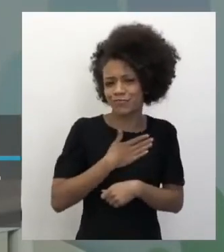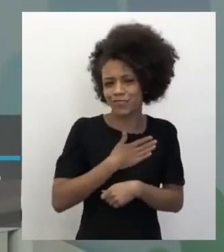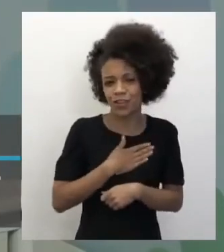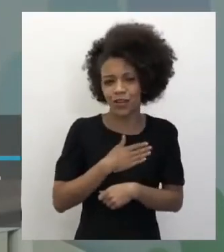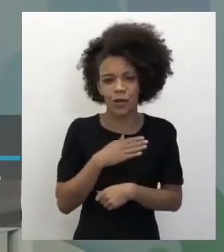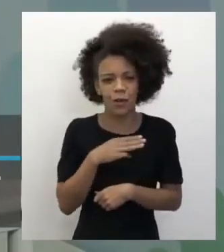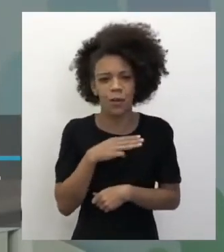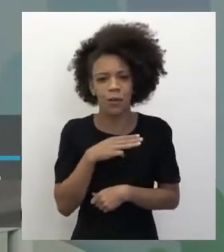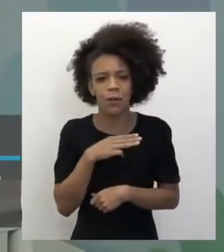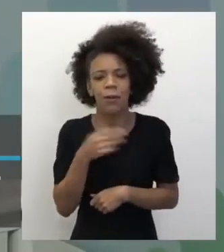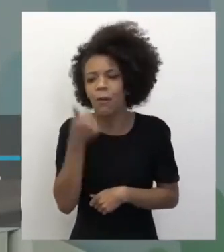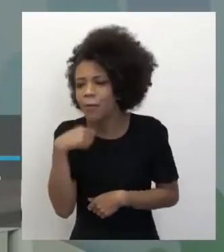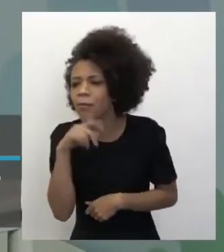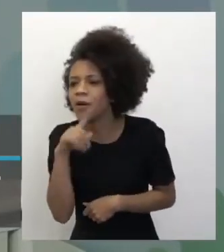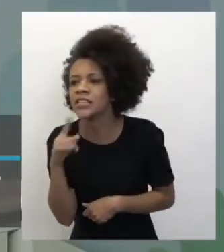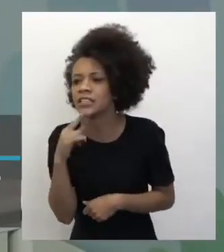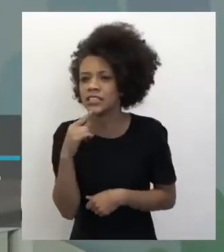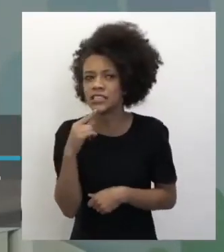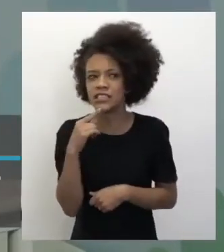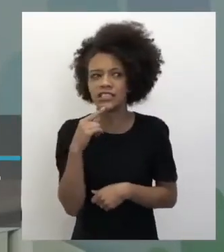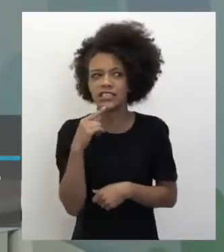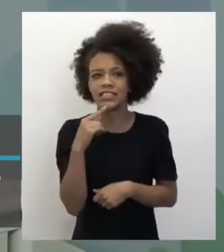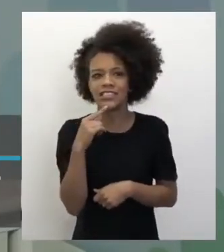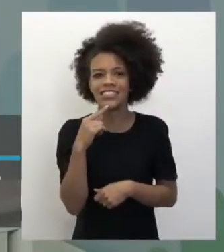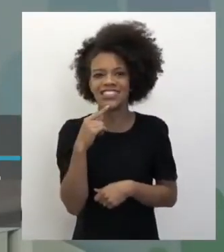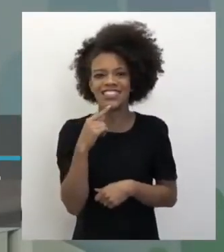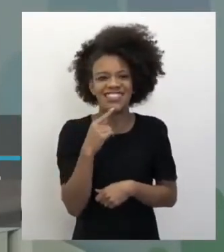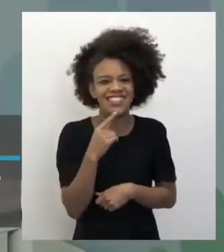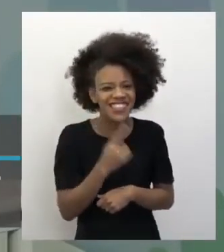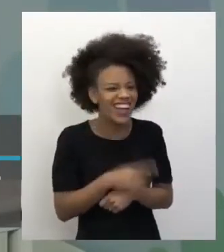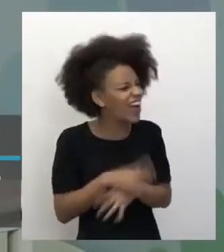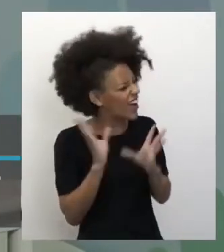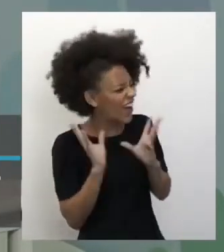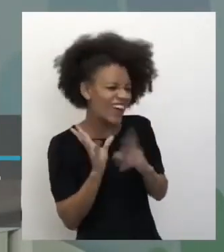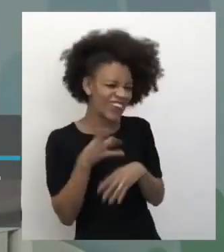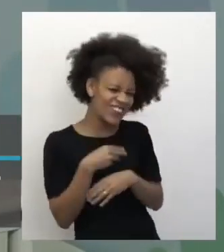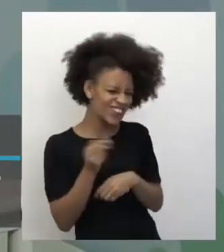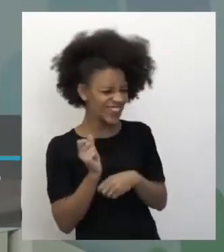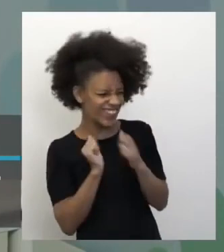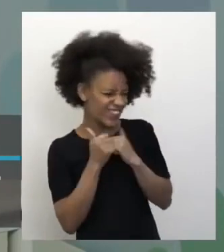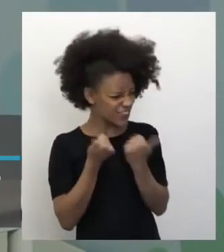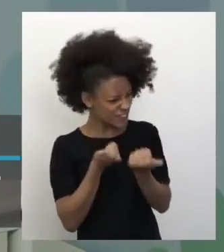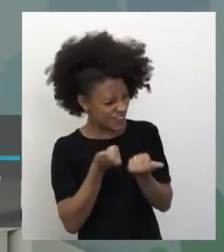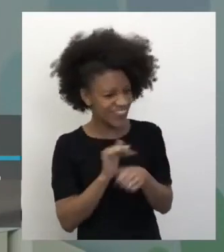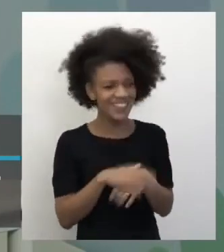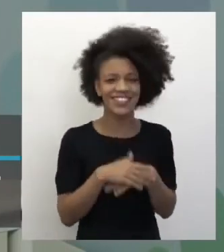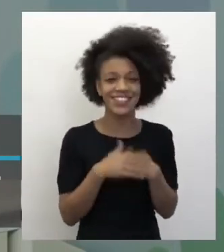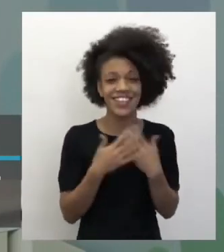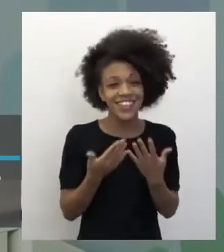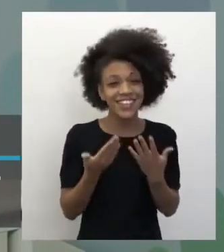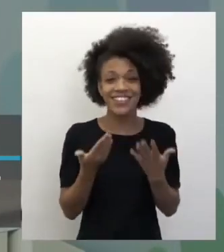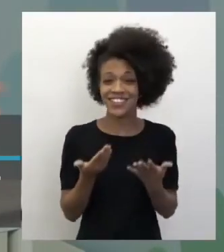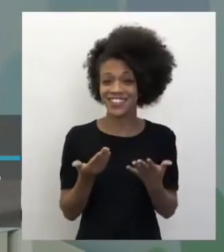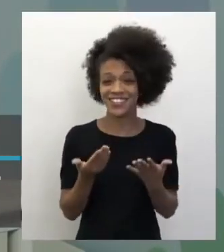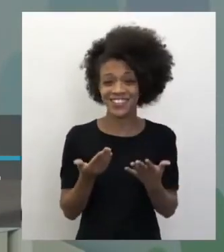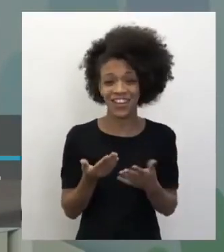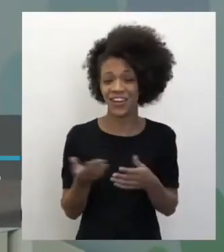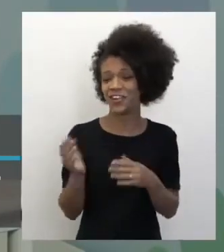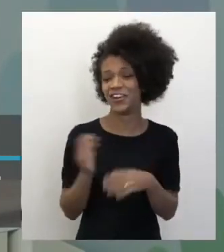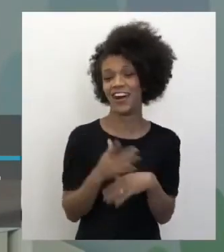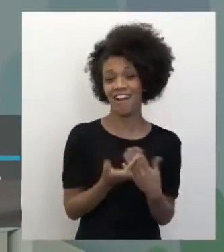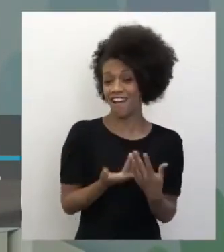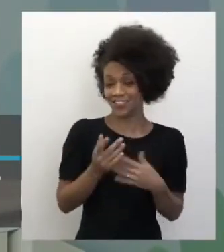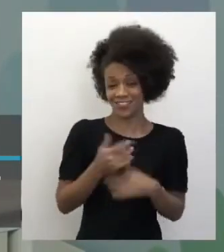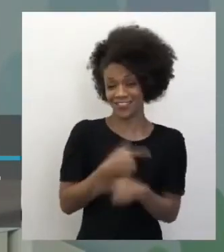mãe, já me trataram por mãe. Ô mãe, oi filhinha, tudo bem? E vários falando, eu também, kkkk.